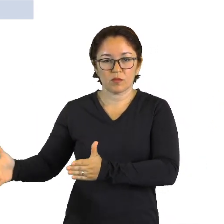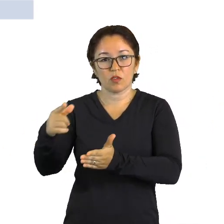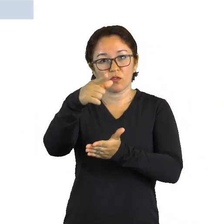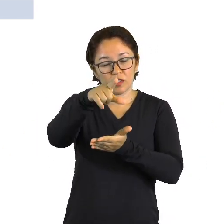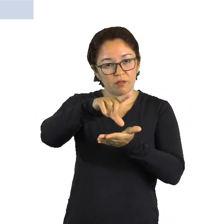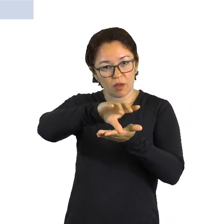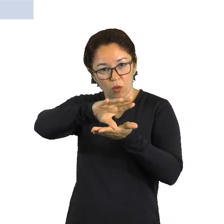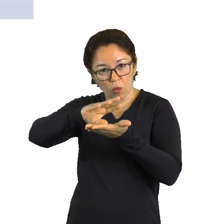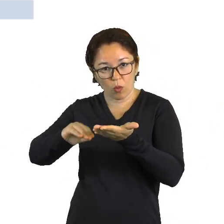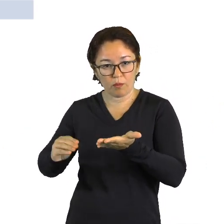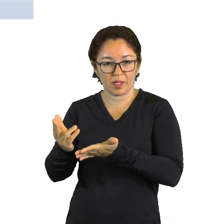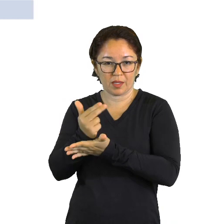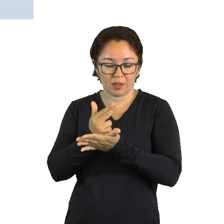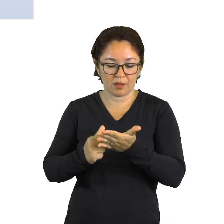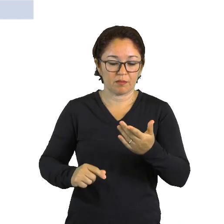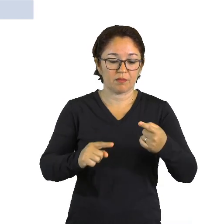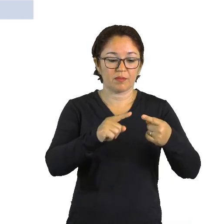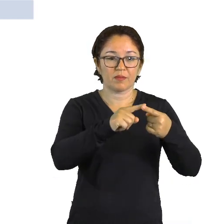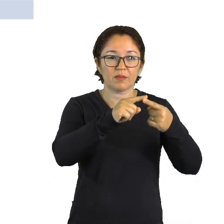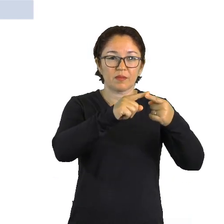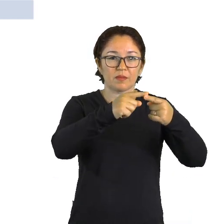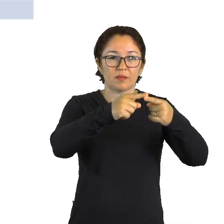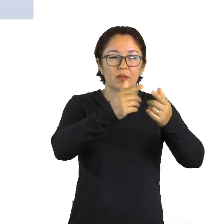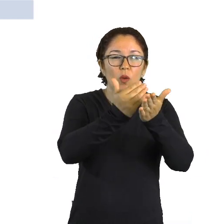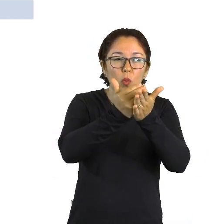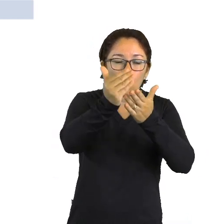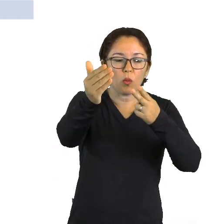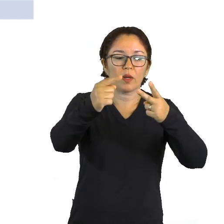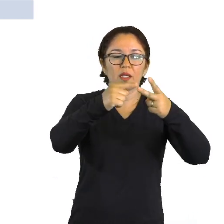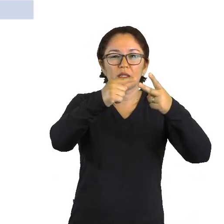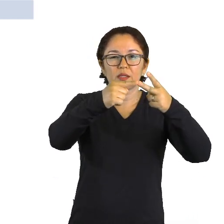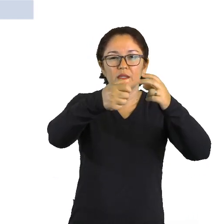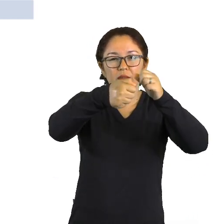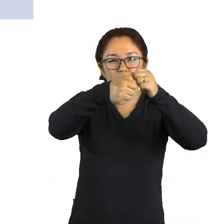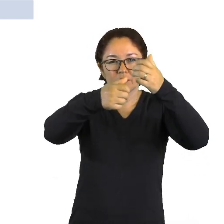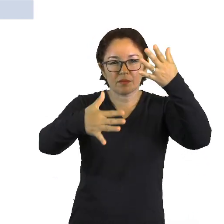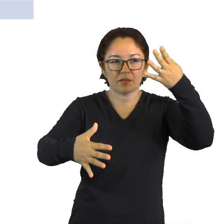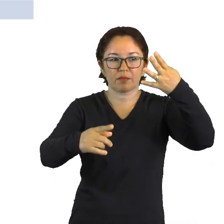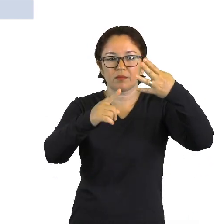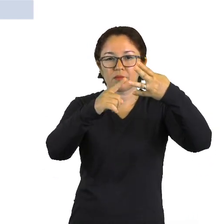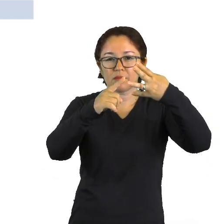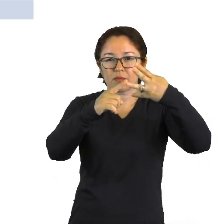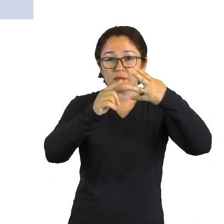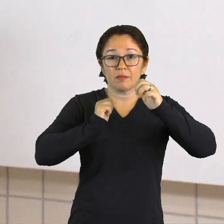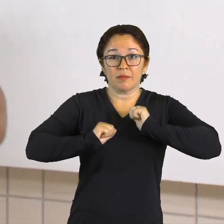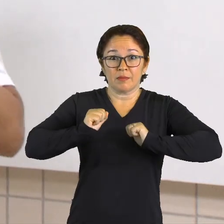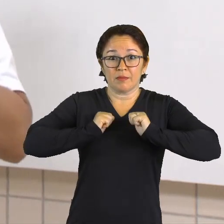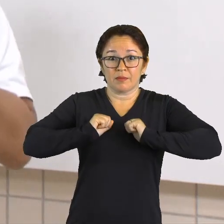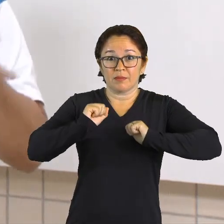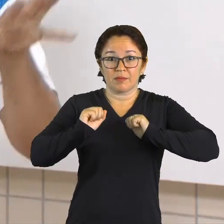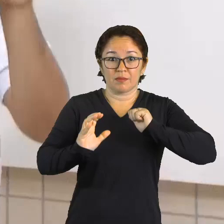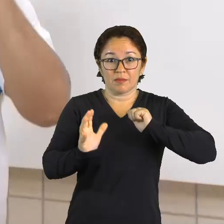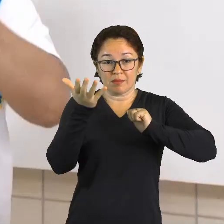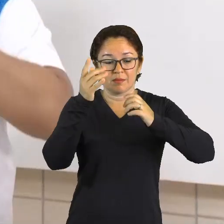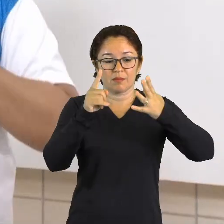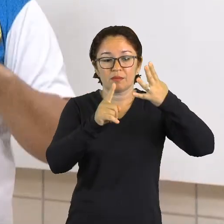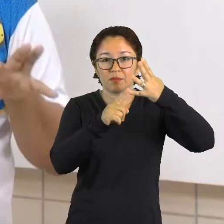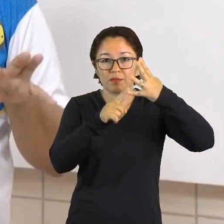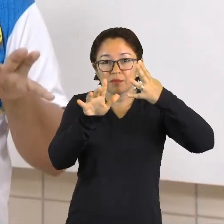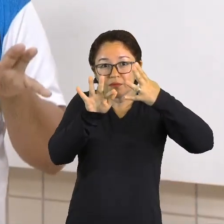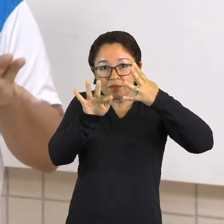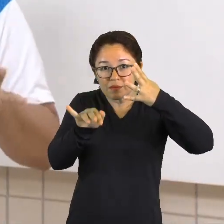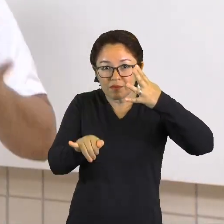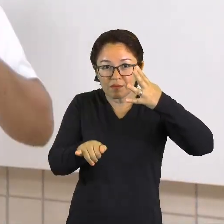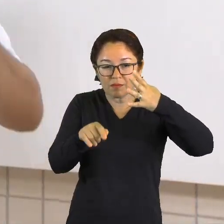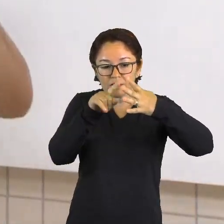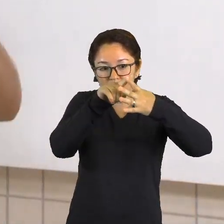apresentação, conflito, clímax e desfecho, tá? Desenho, novamente fazendo